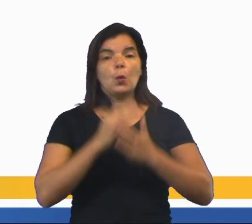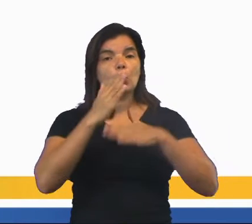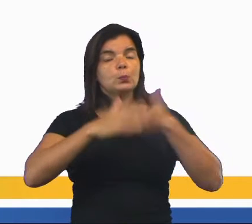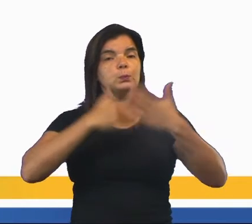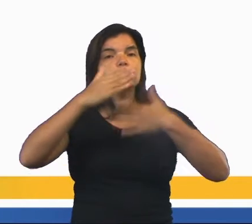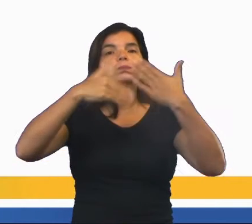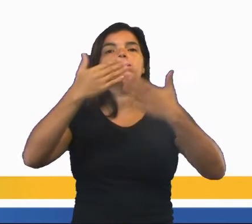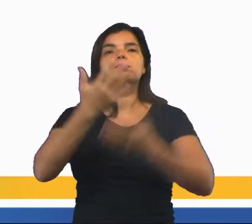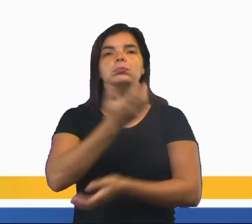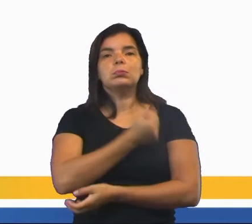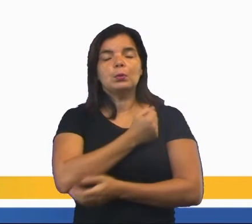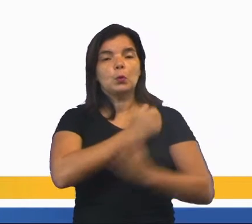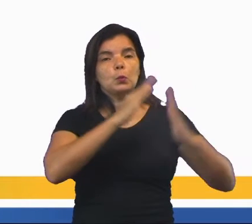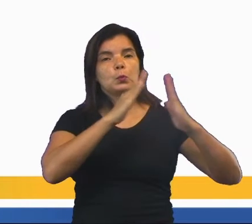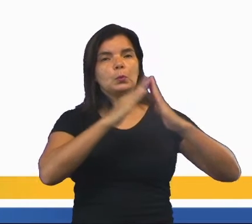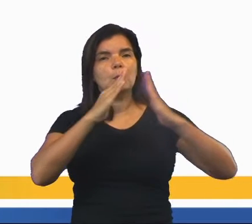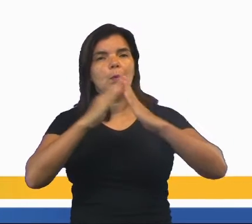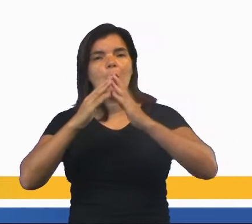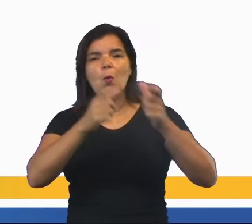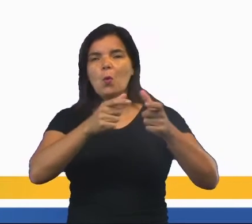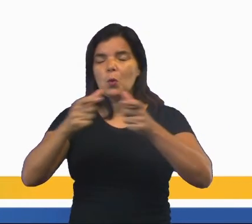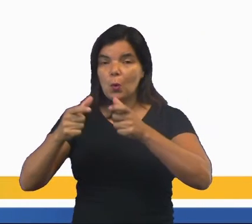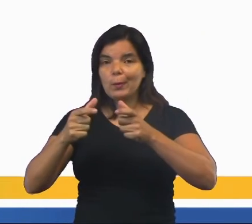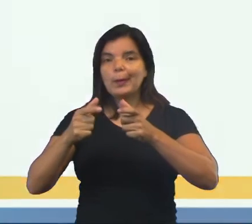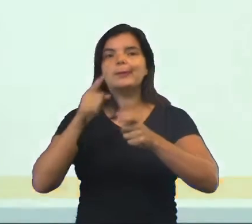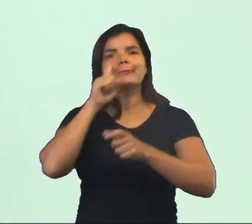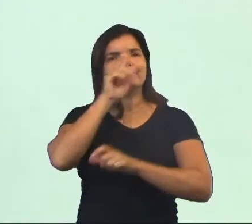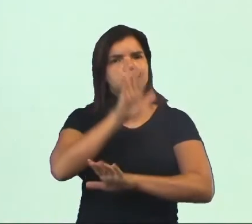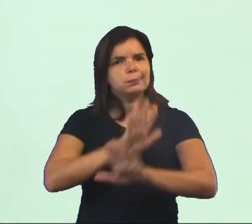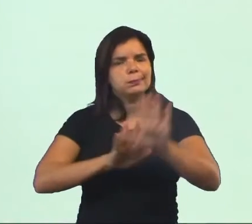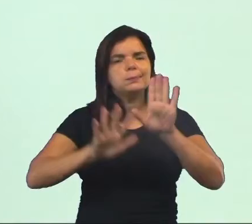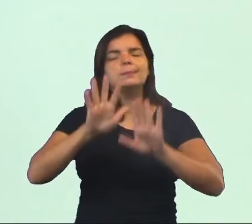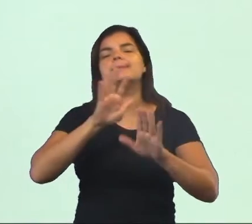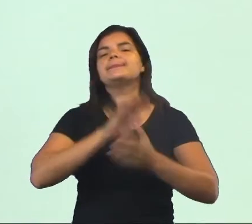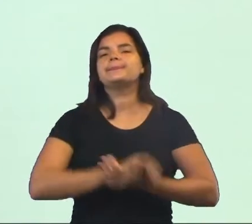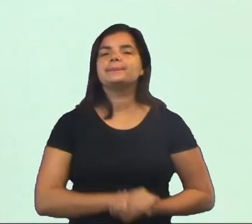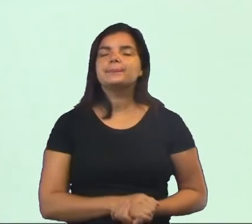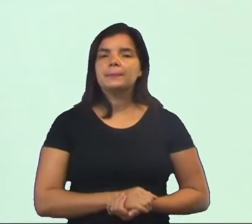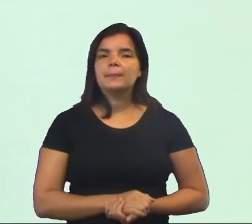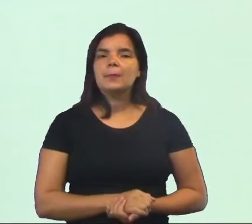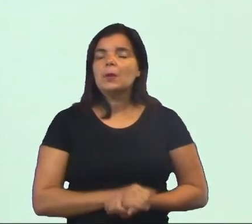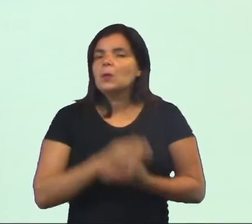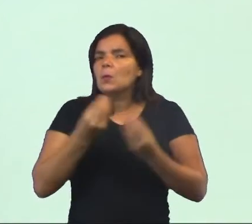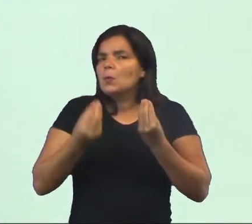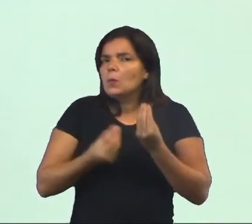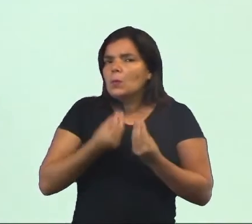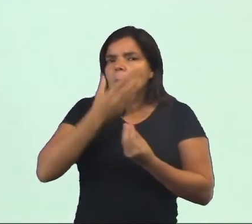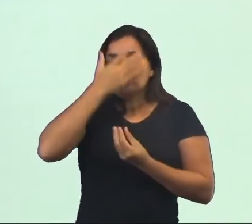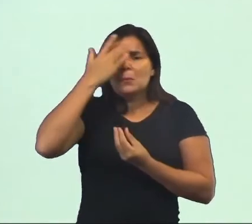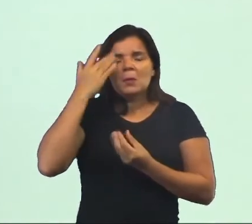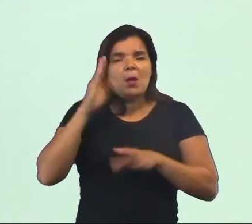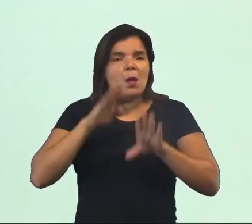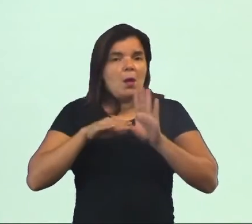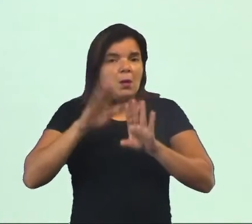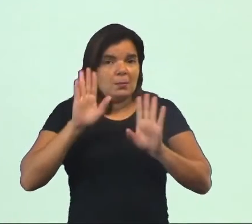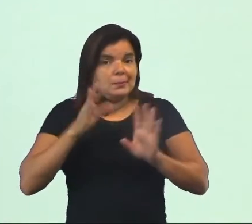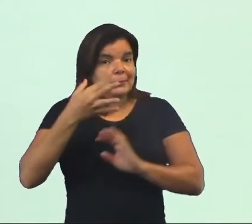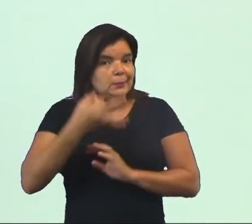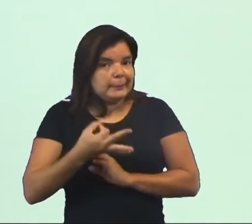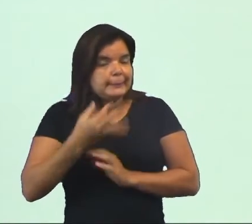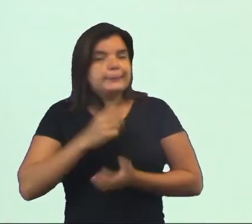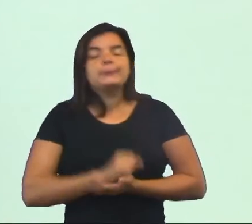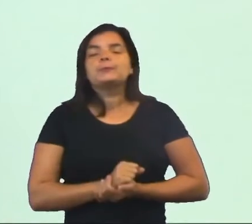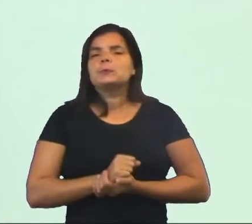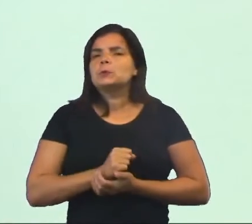Crescente número de moradias em locais de risco. Olha só, turma, como essas pessoas, muitas delas, certo? Não